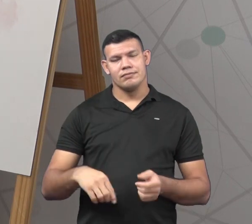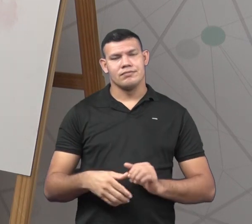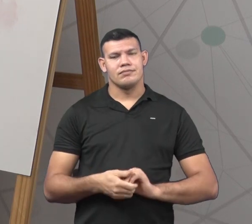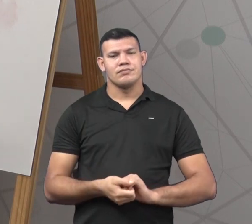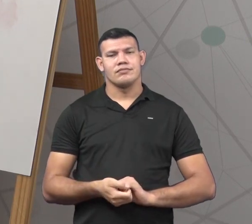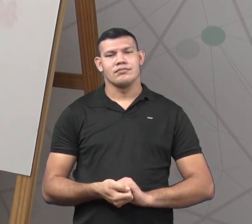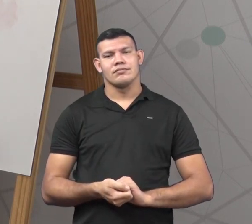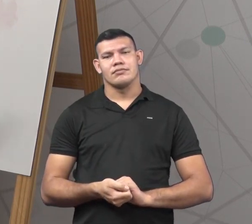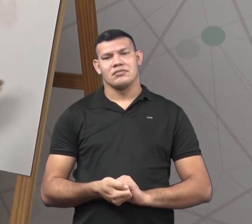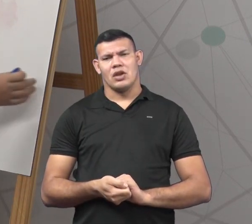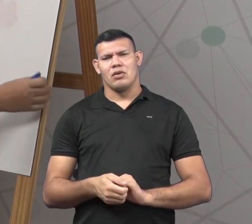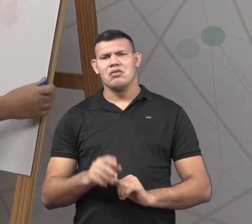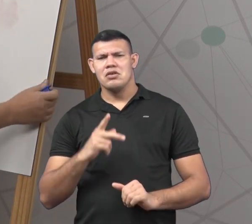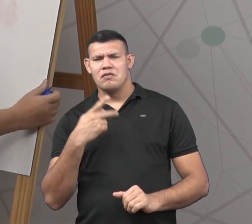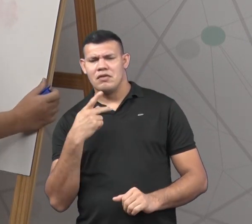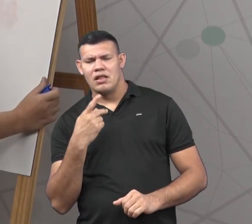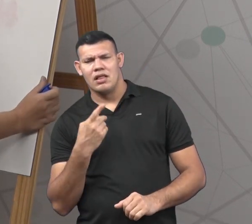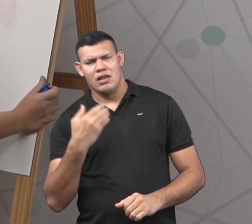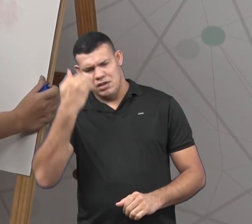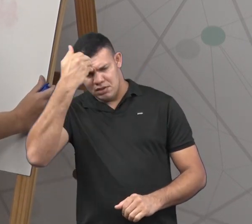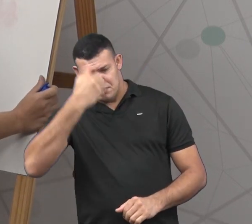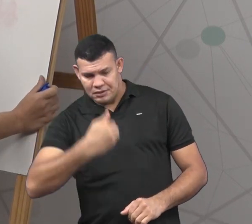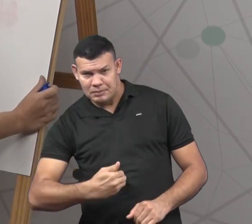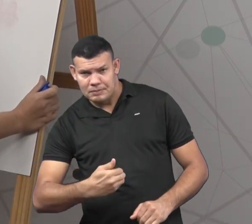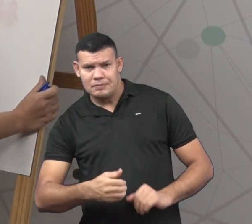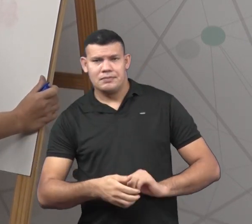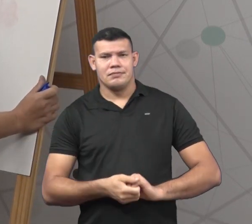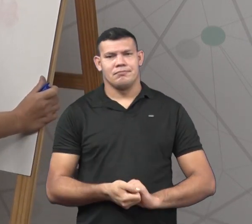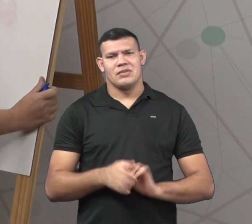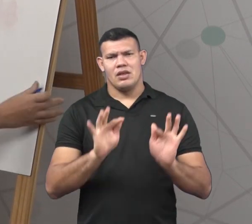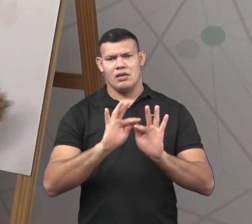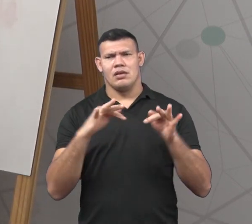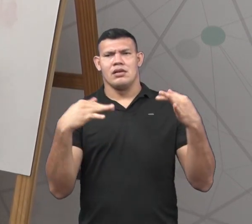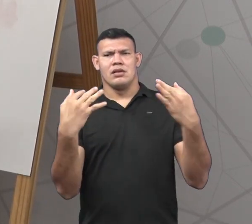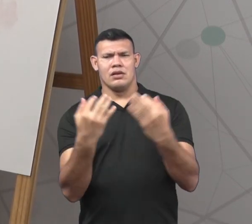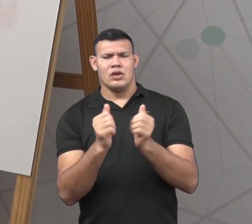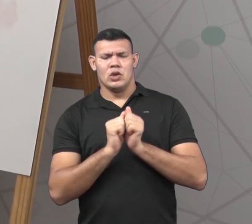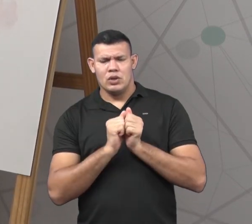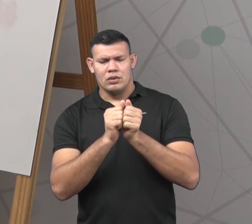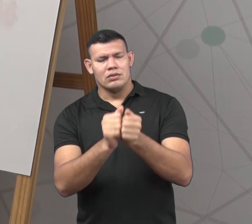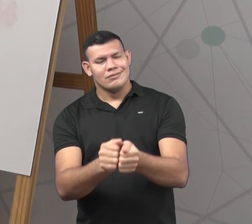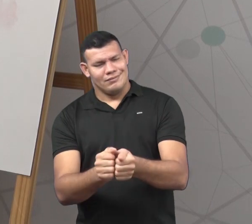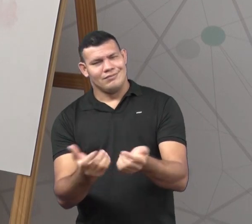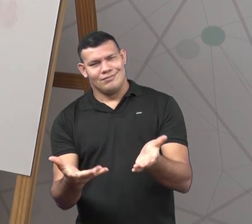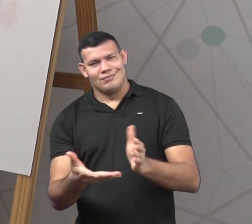Tô falando de mim, mas pode ser nós, como minha família foi também, vou colocar.